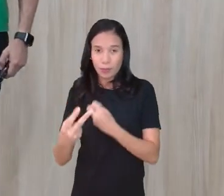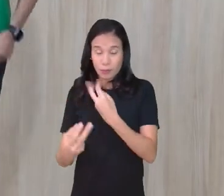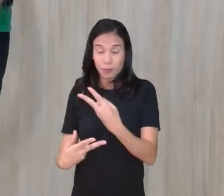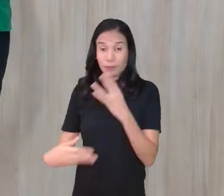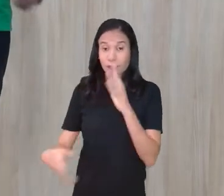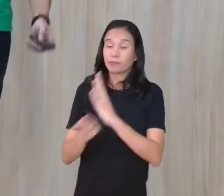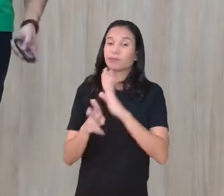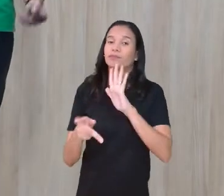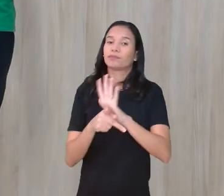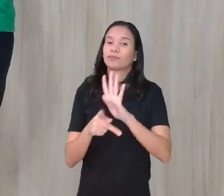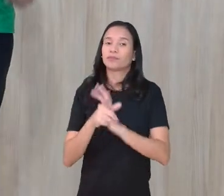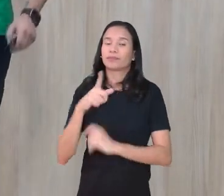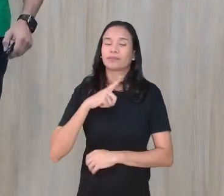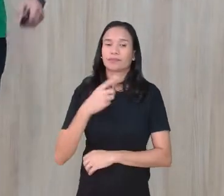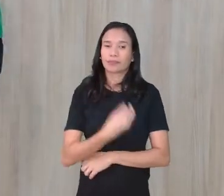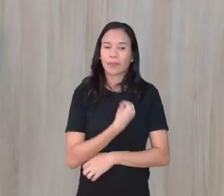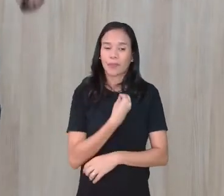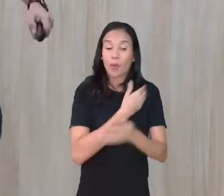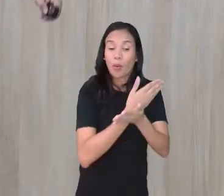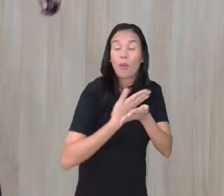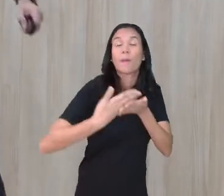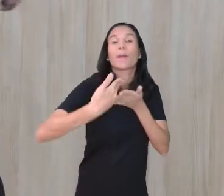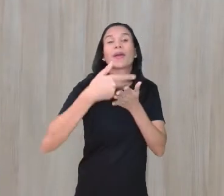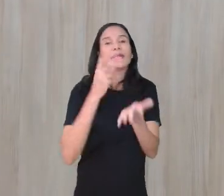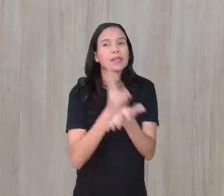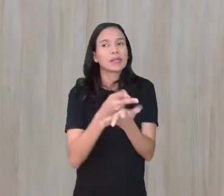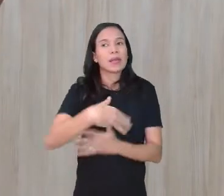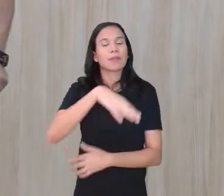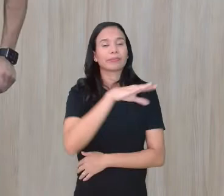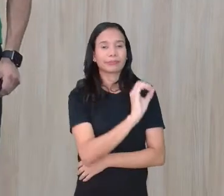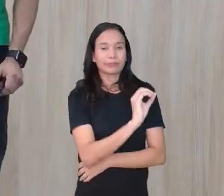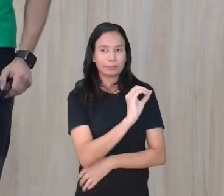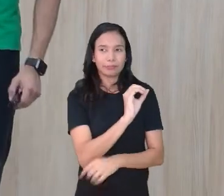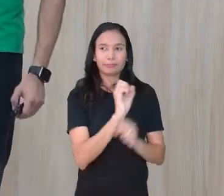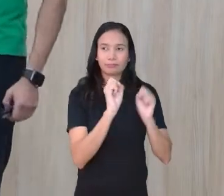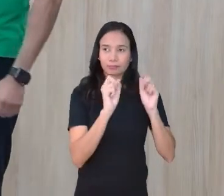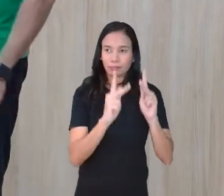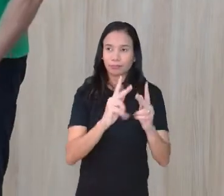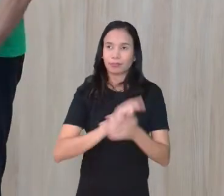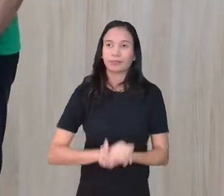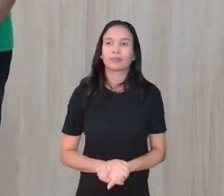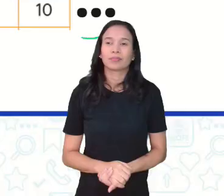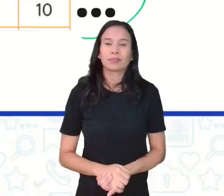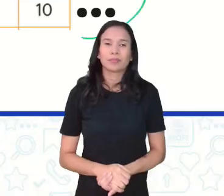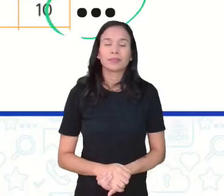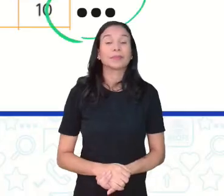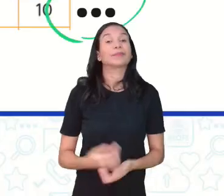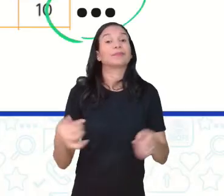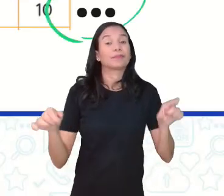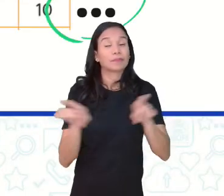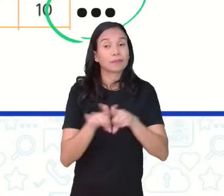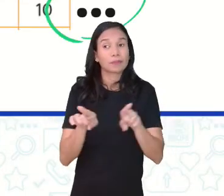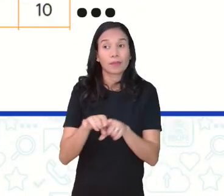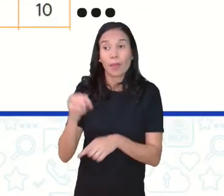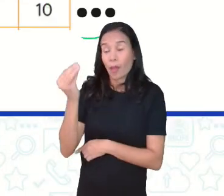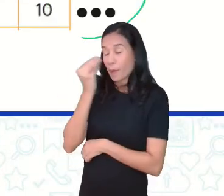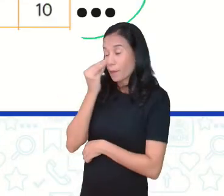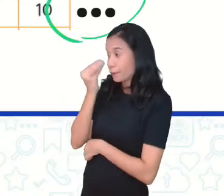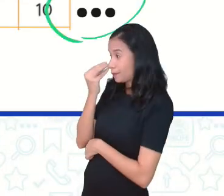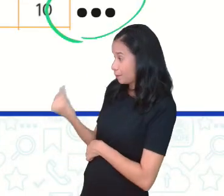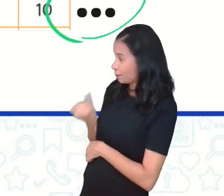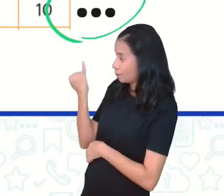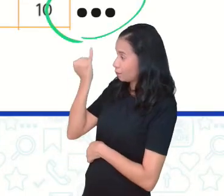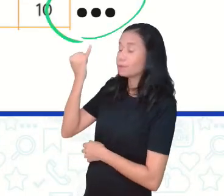de 2, claro, começando, partindo lá do 0, certo? Então, outra observação bastante